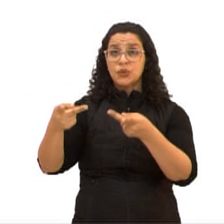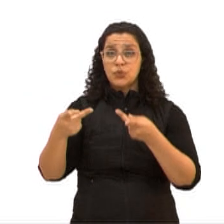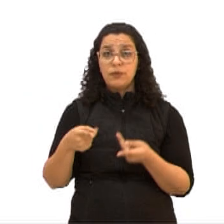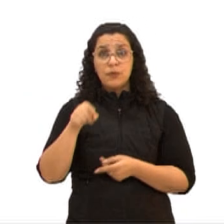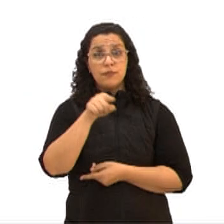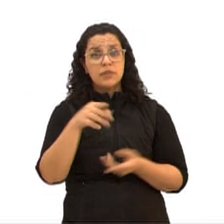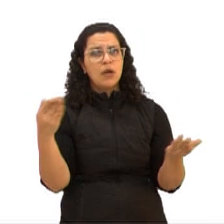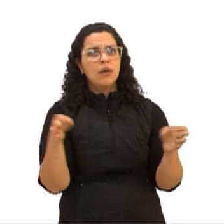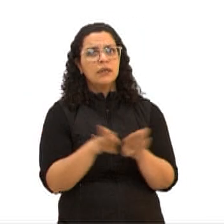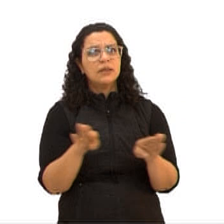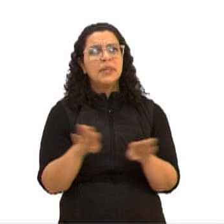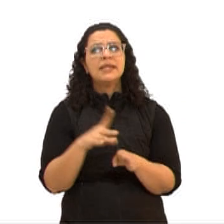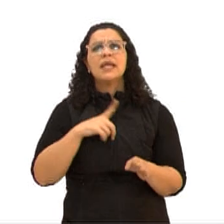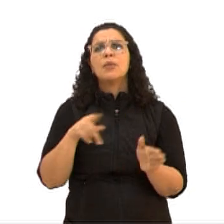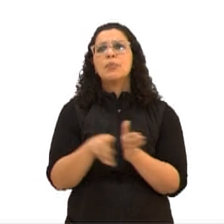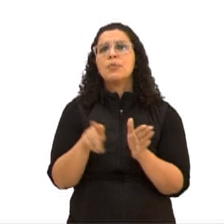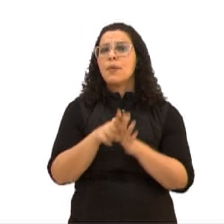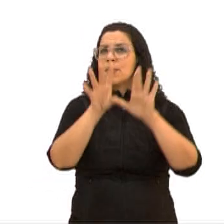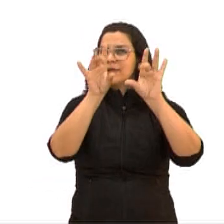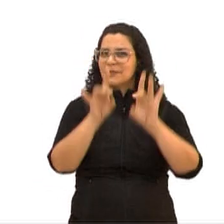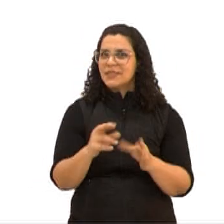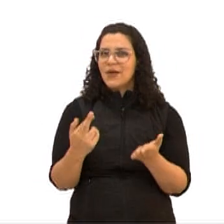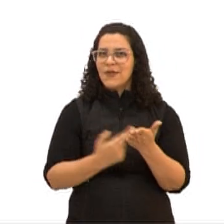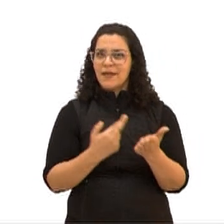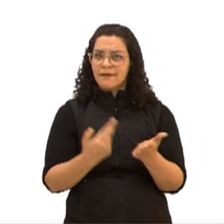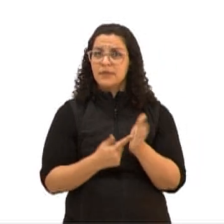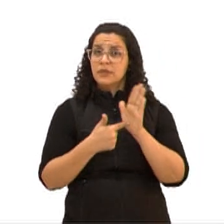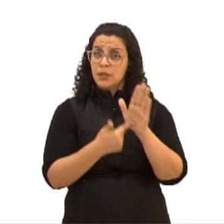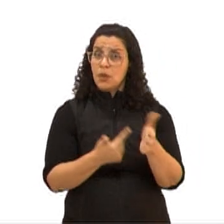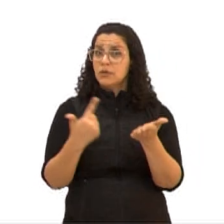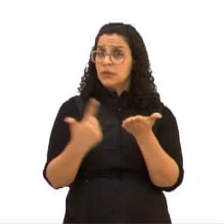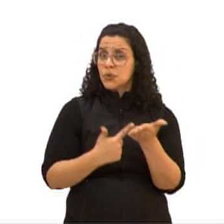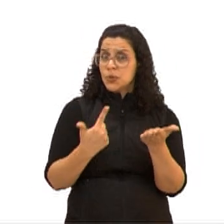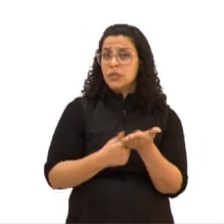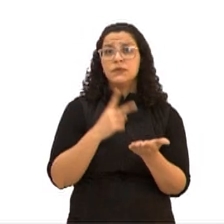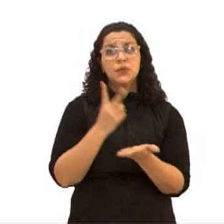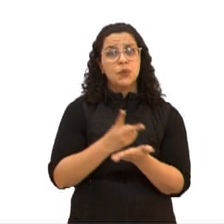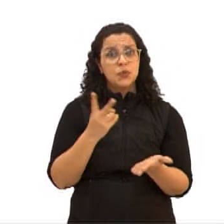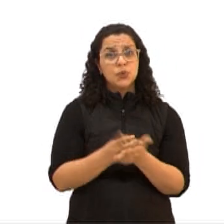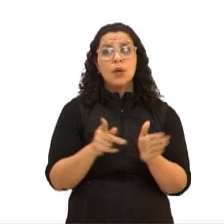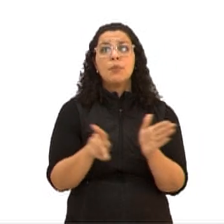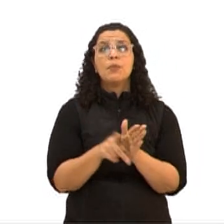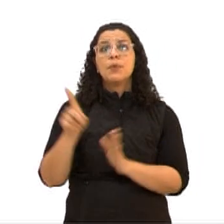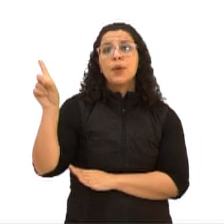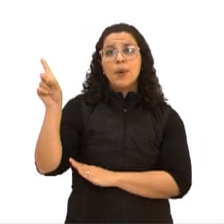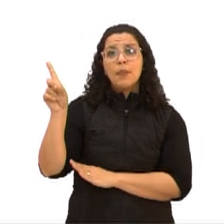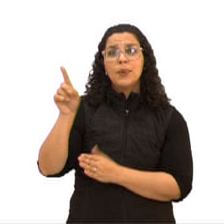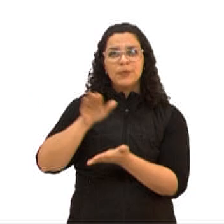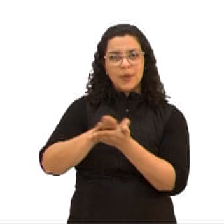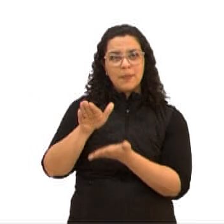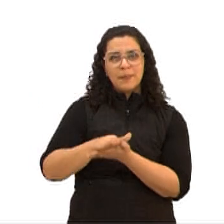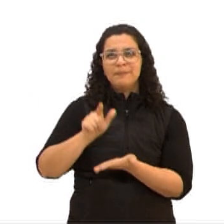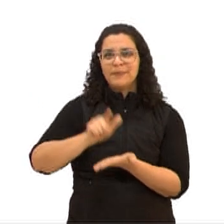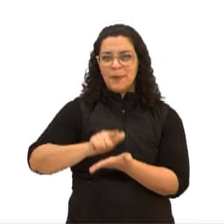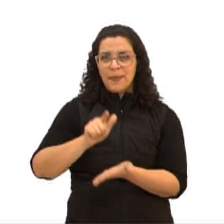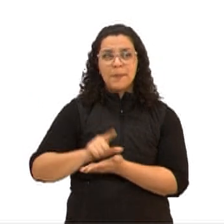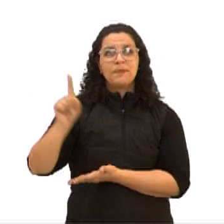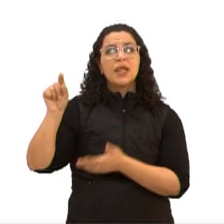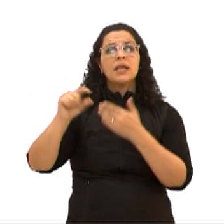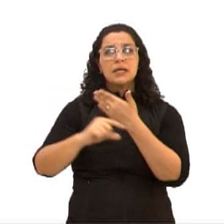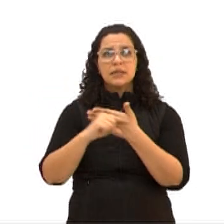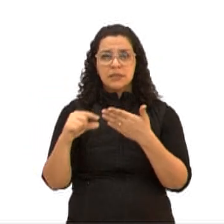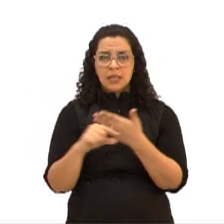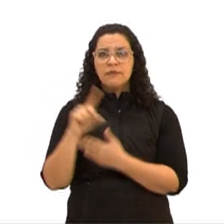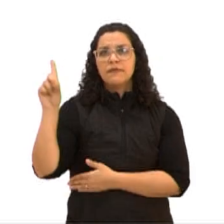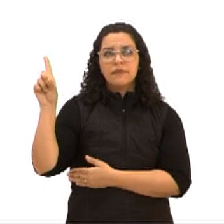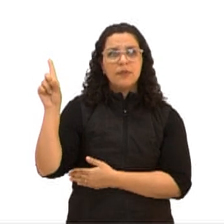Convidamos você a embarcar neste especial, que assim como os livros, permanecem em formato impresso. Então quem escreveu